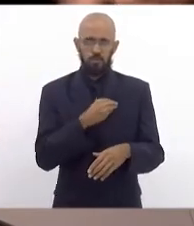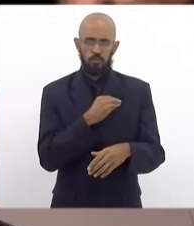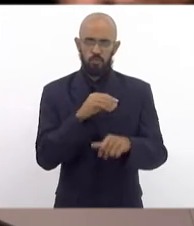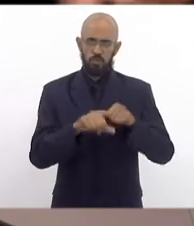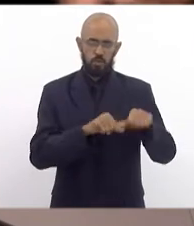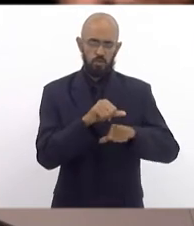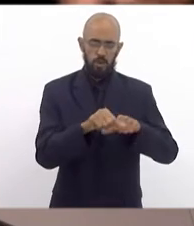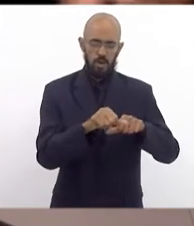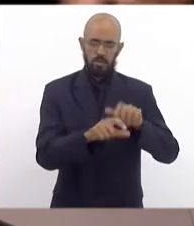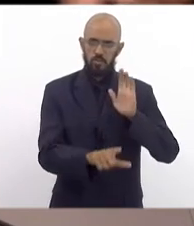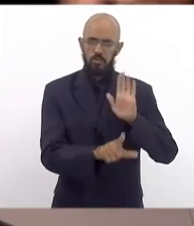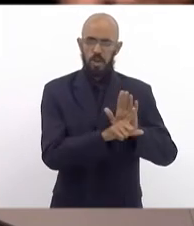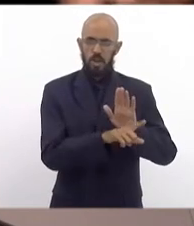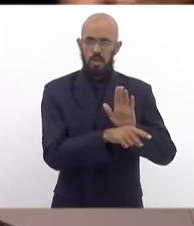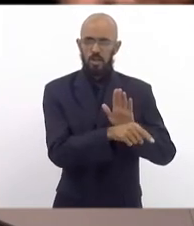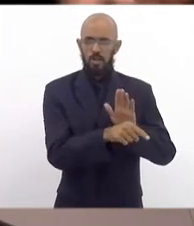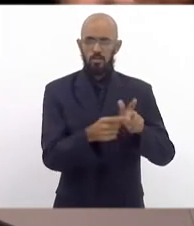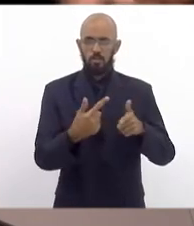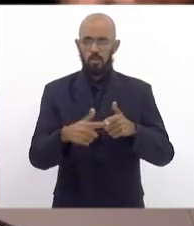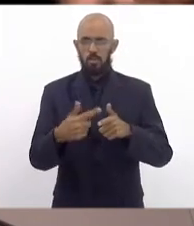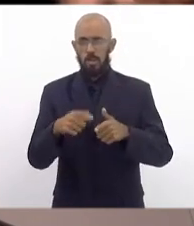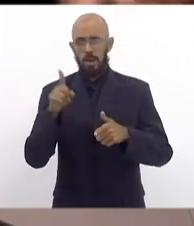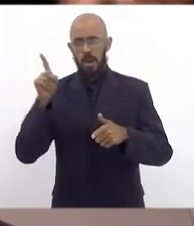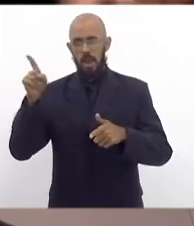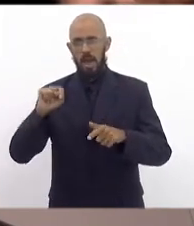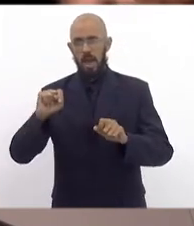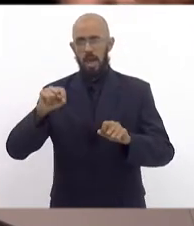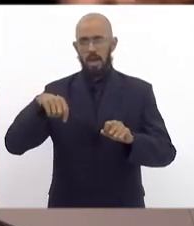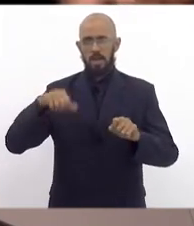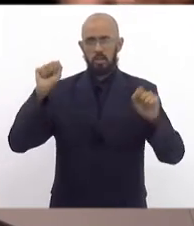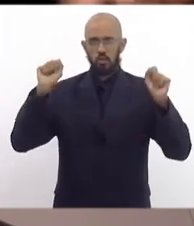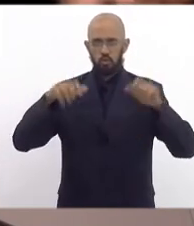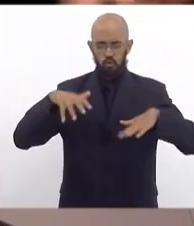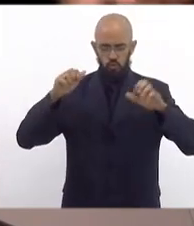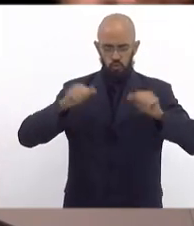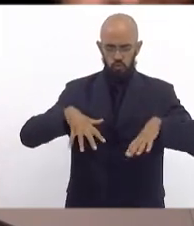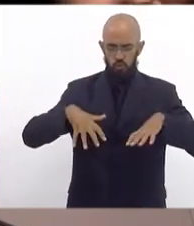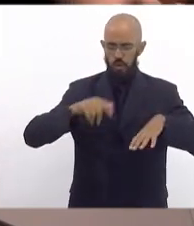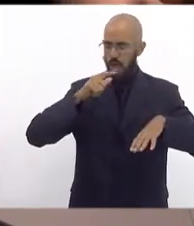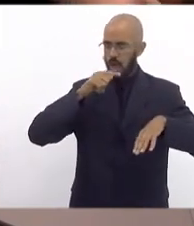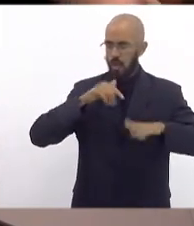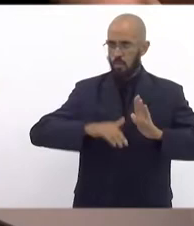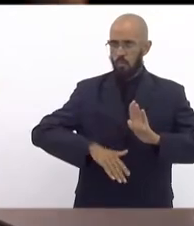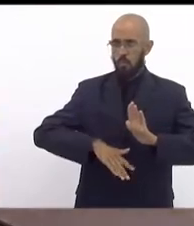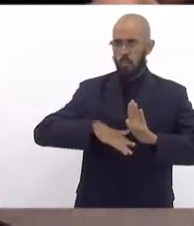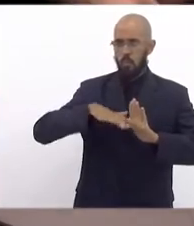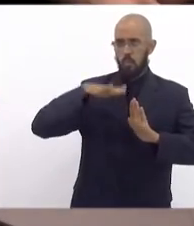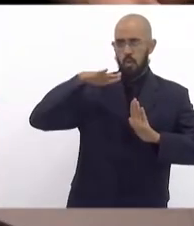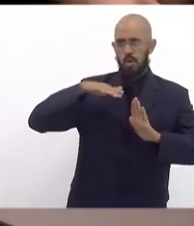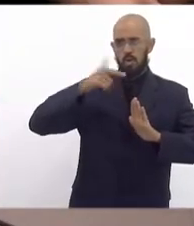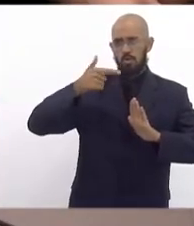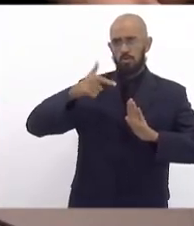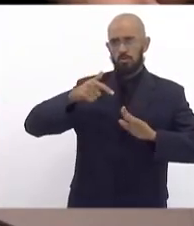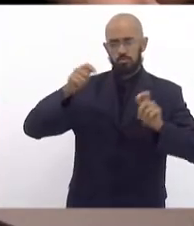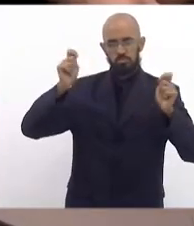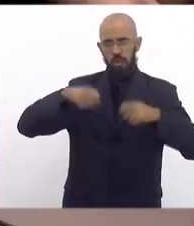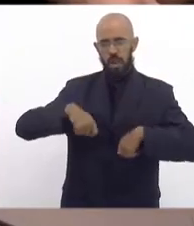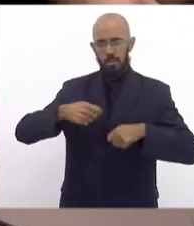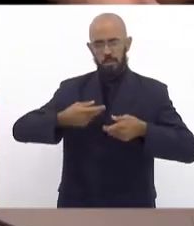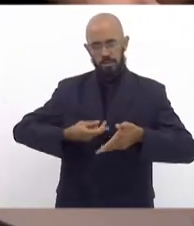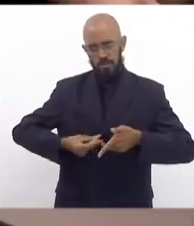alteração da lei aí é um problema mas pluvial que tem acúmulo de água naquela bacia hidrográfica e não tá tendo de com a mesmo